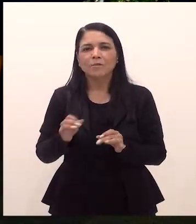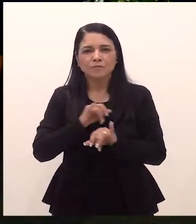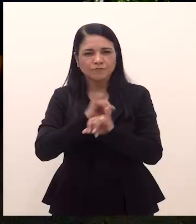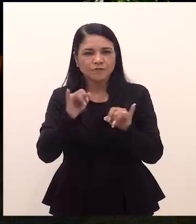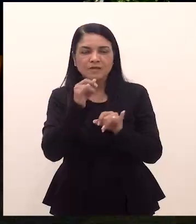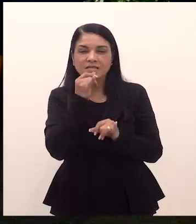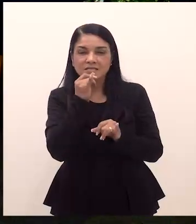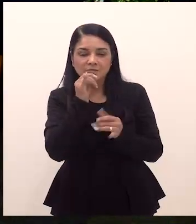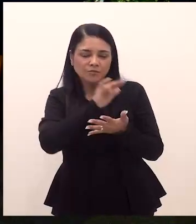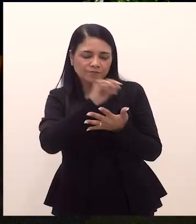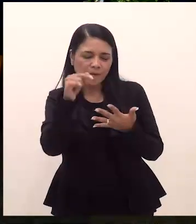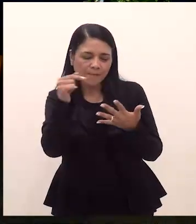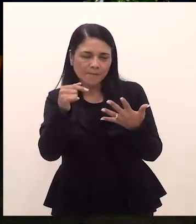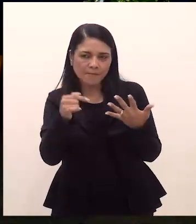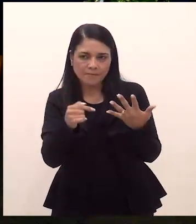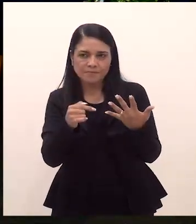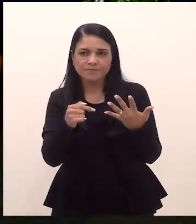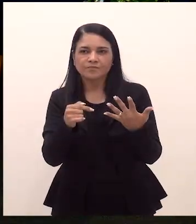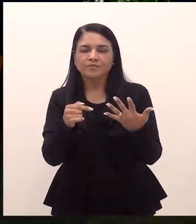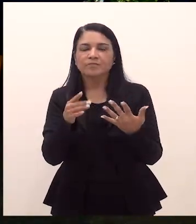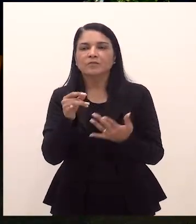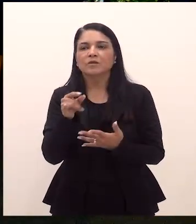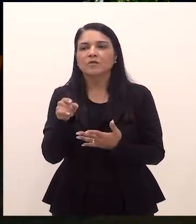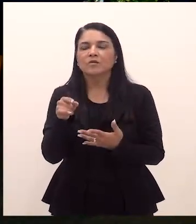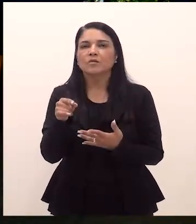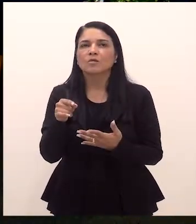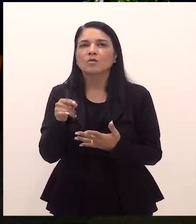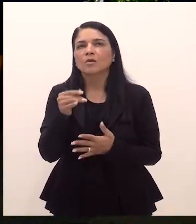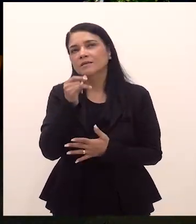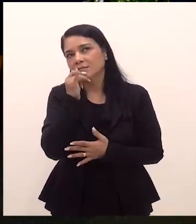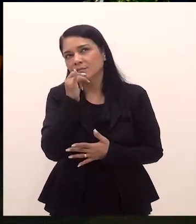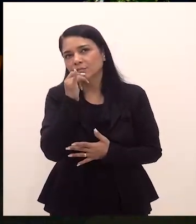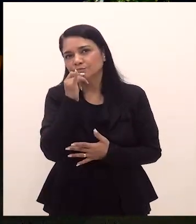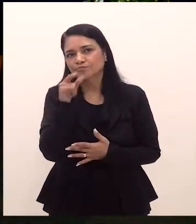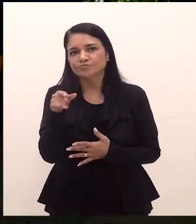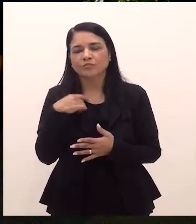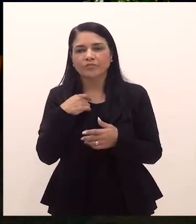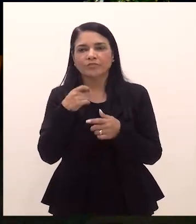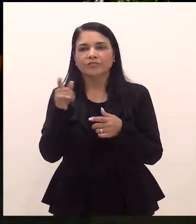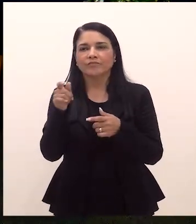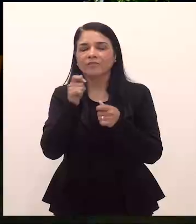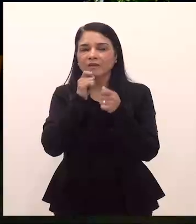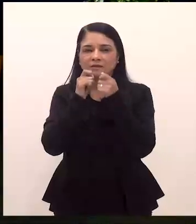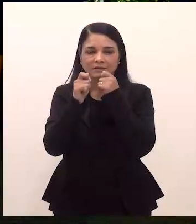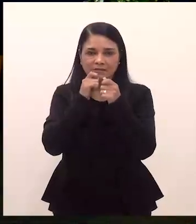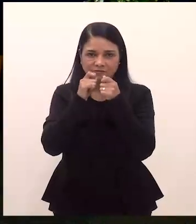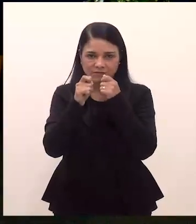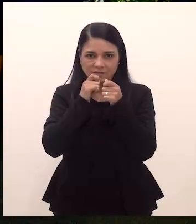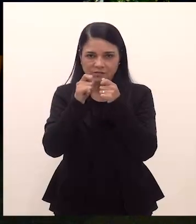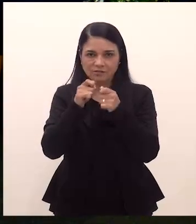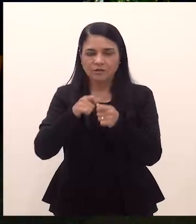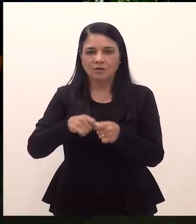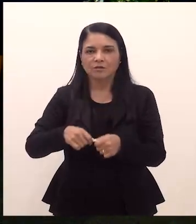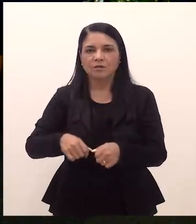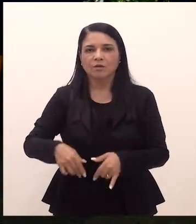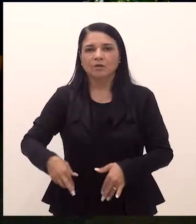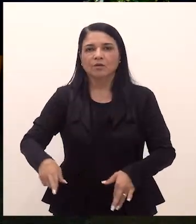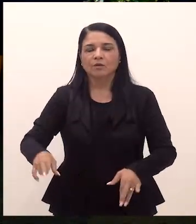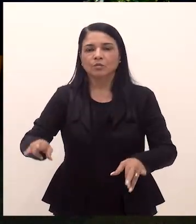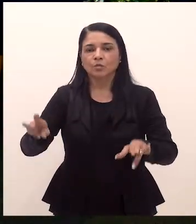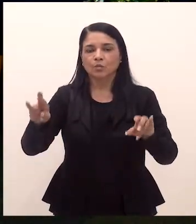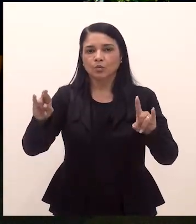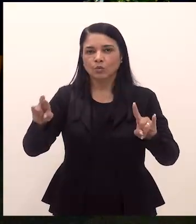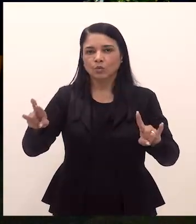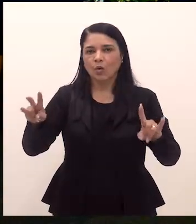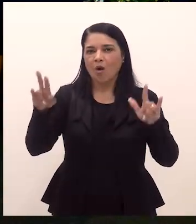absoluta. Posso dar vários exemplos aqui. Sei lá, quando eu entrevisto, quando eu